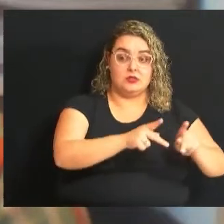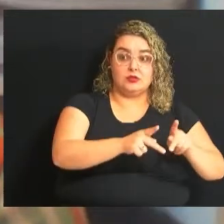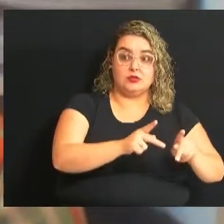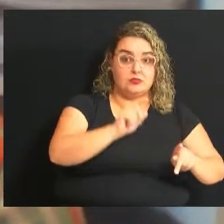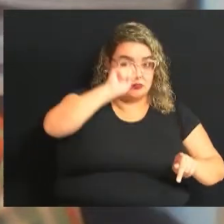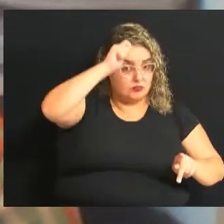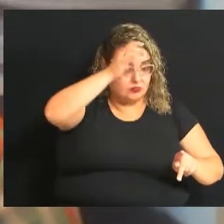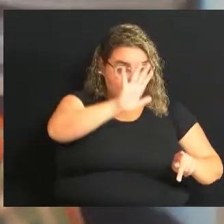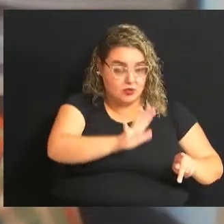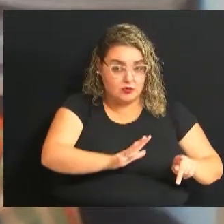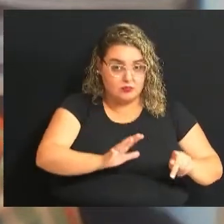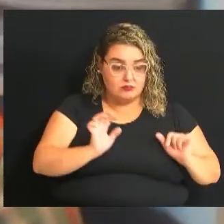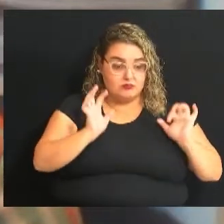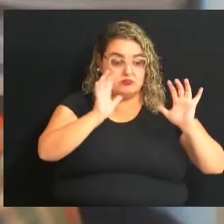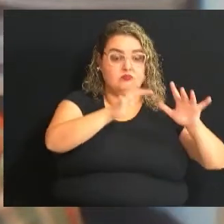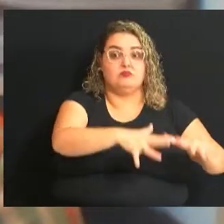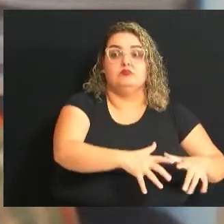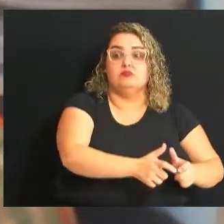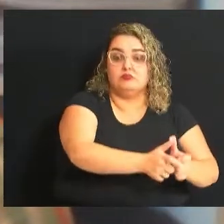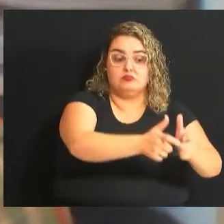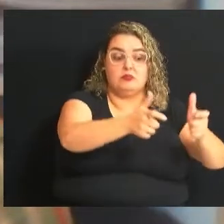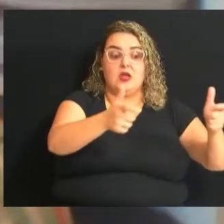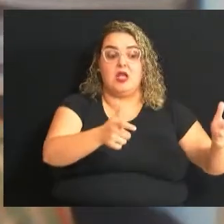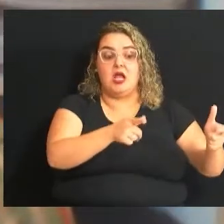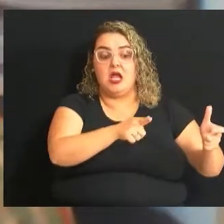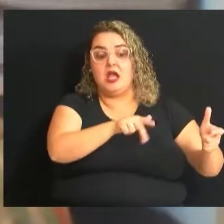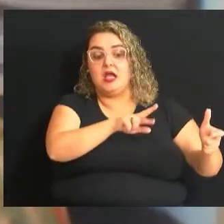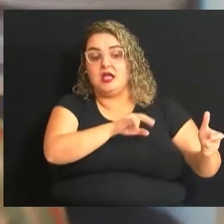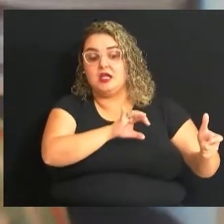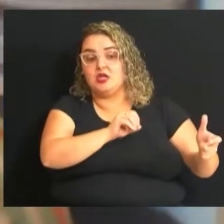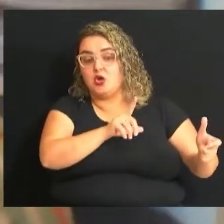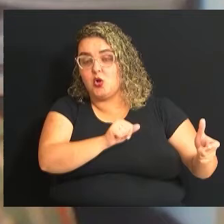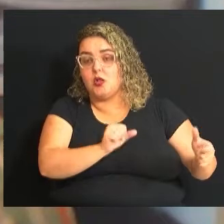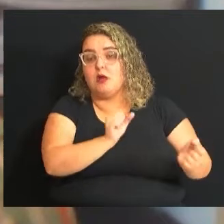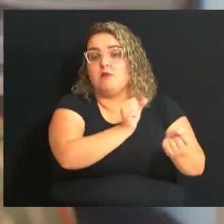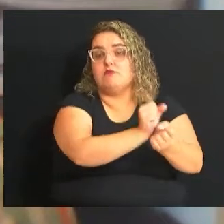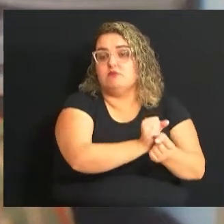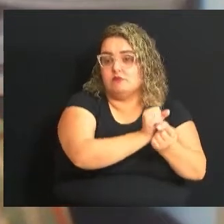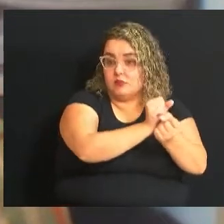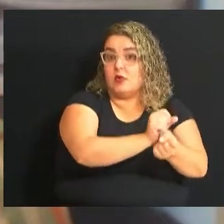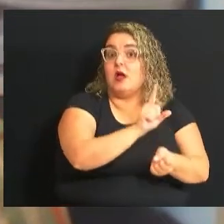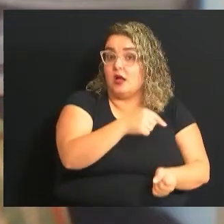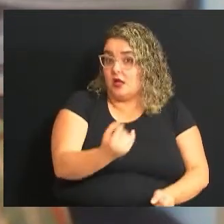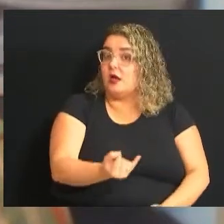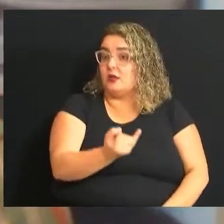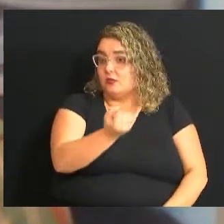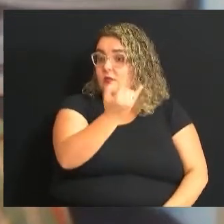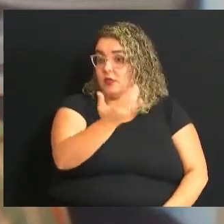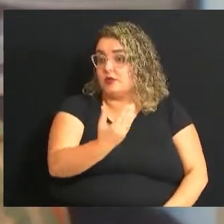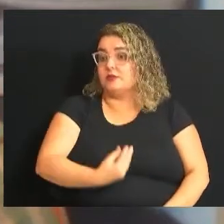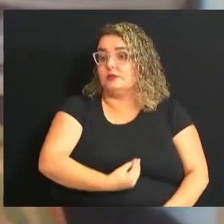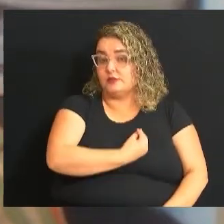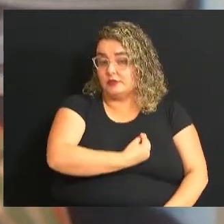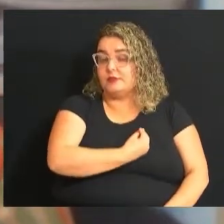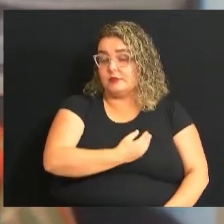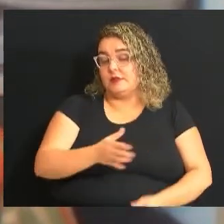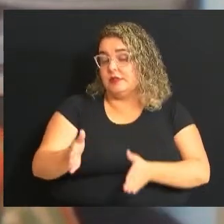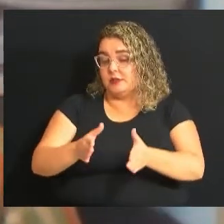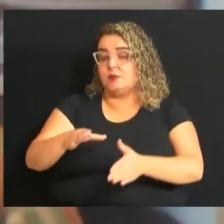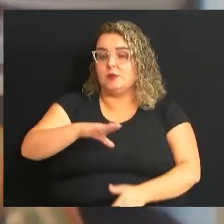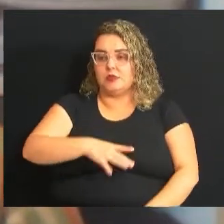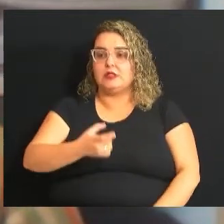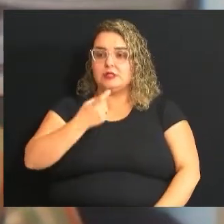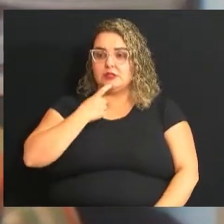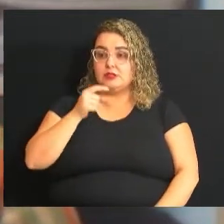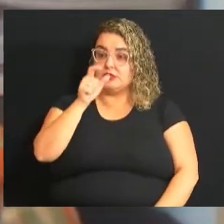africana crioula, né, escravizada, que era tão importante, que vivia em Campinas naquele momento. Ele é o